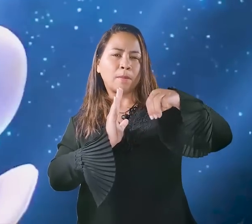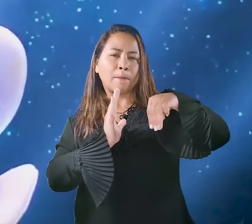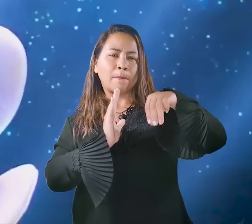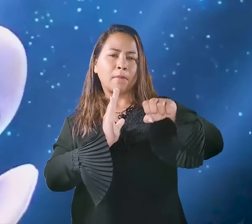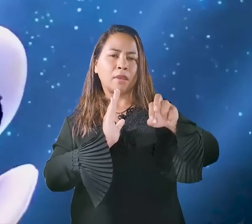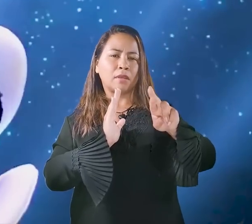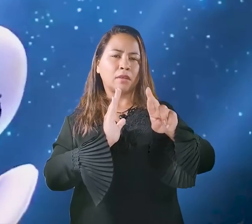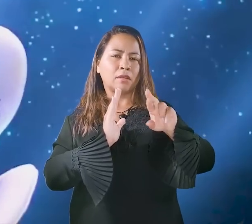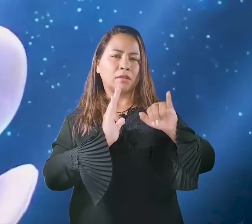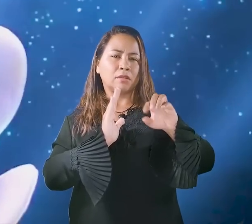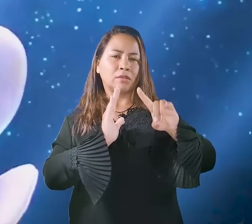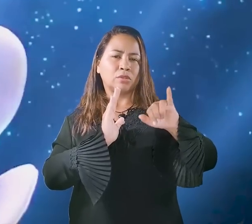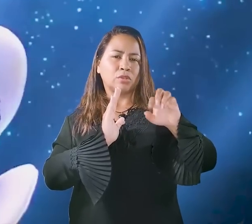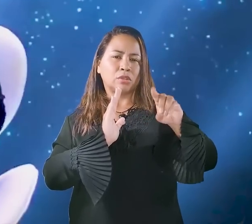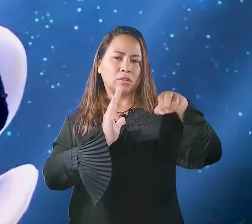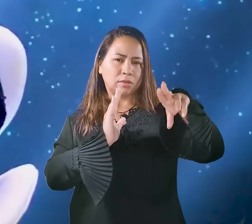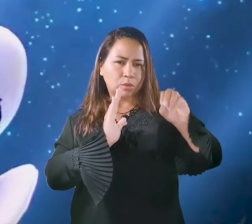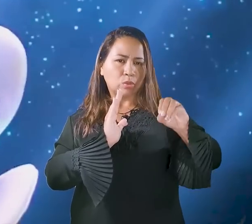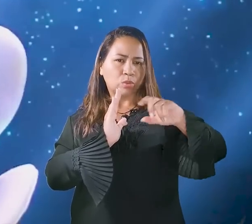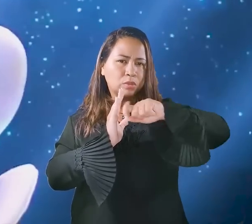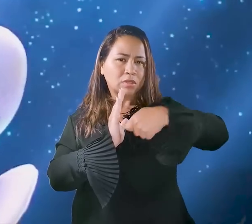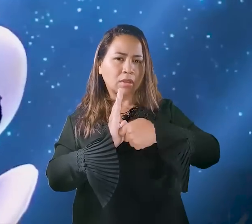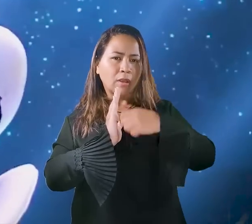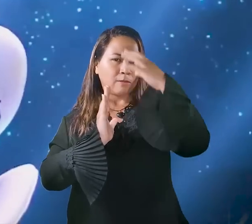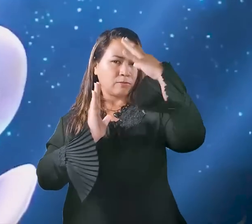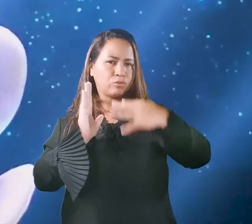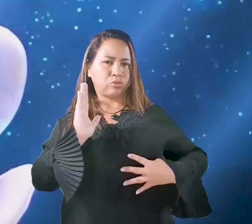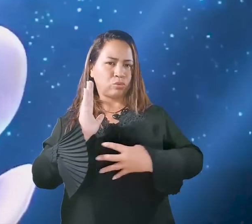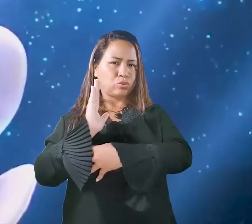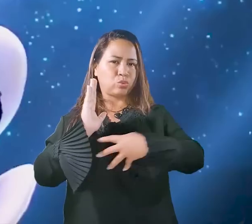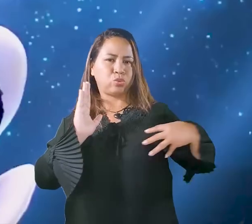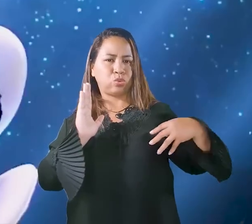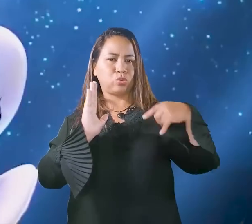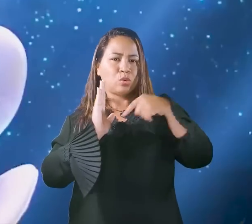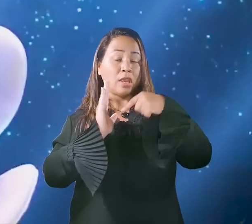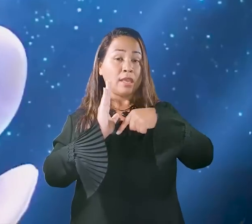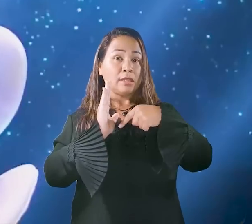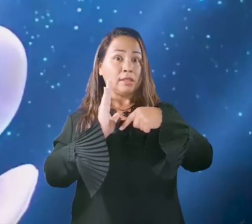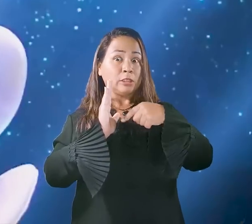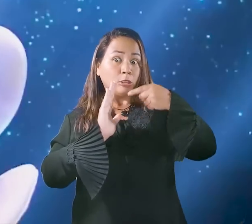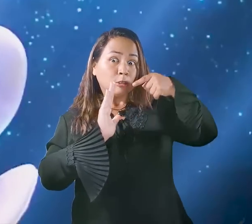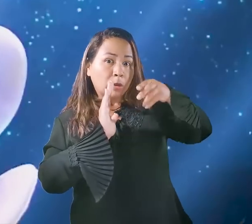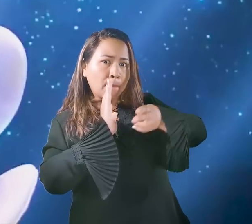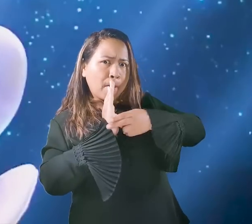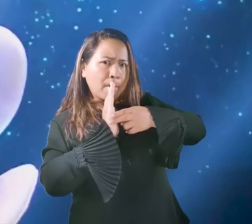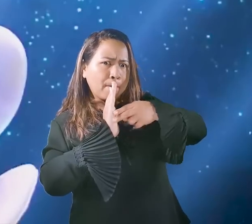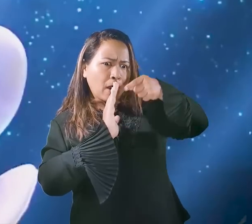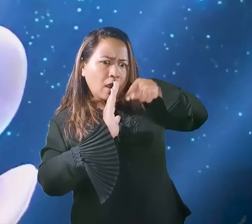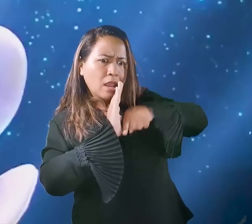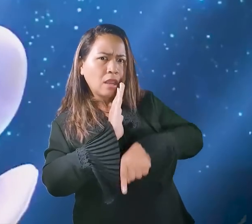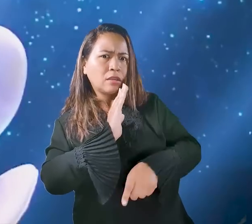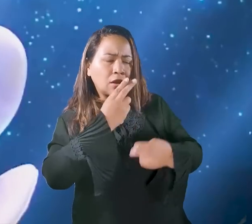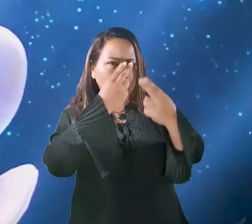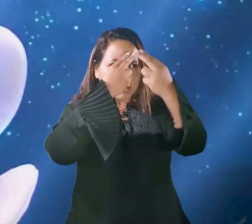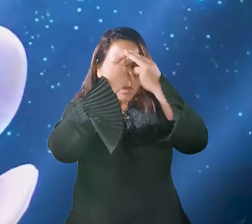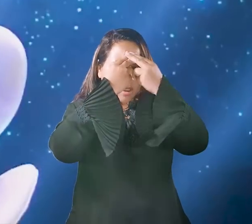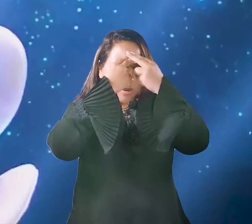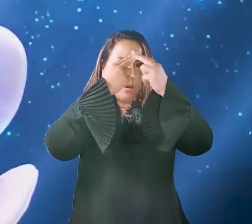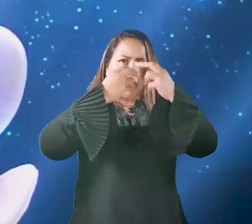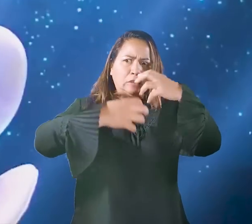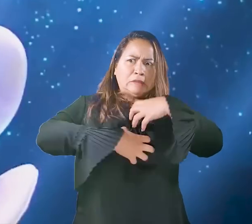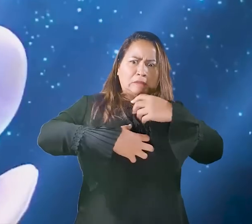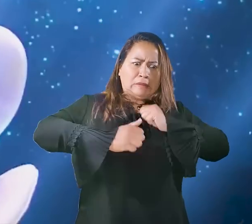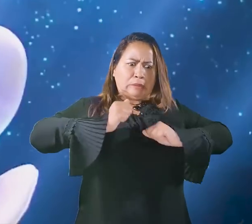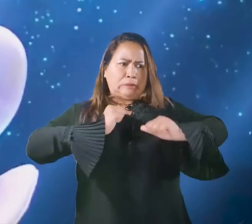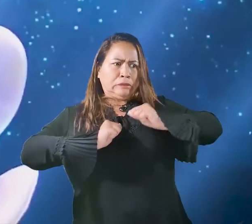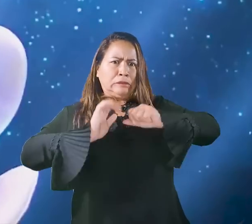inconsciente, memórias, traumas, eventos, angústias, tudo que está ali, que precisa ser tratado e